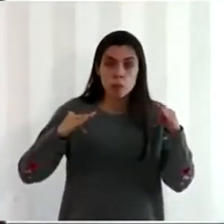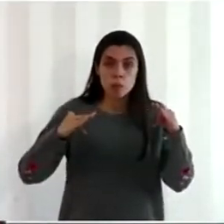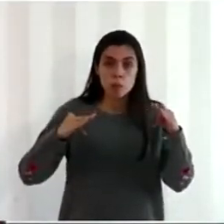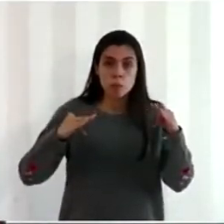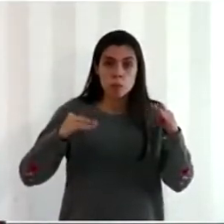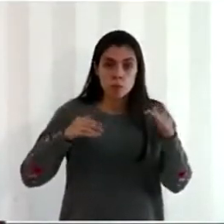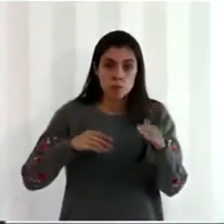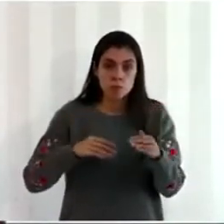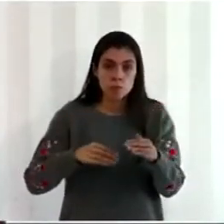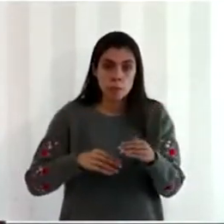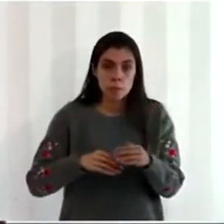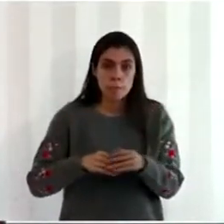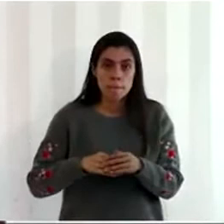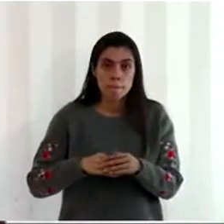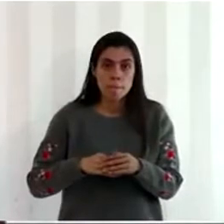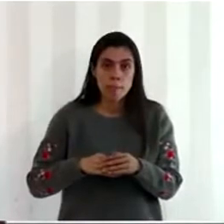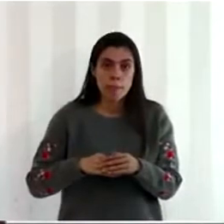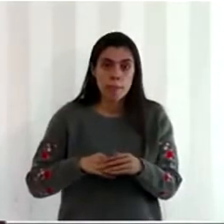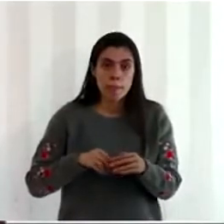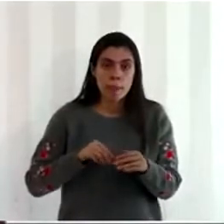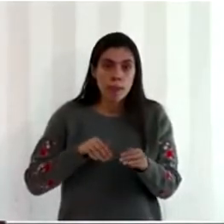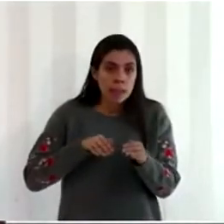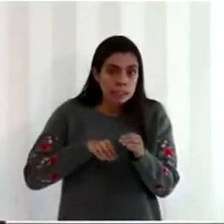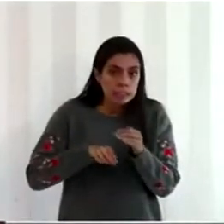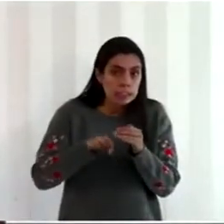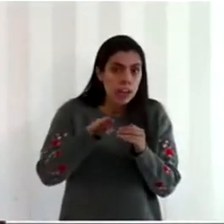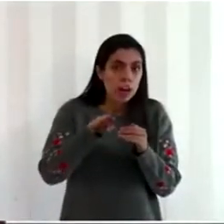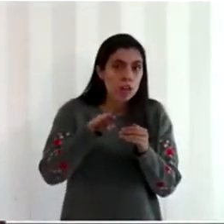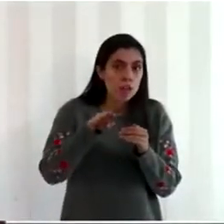intercessão, mas a arca não estava mais lá dentro.